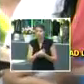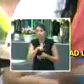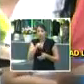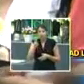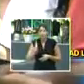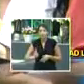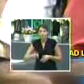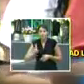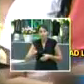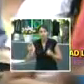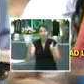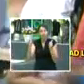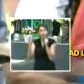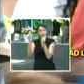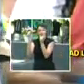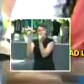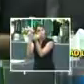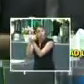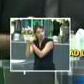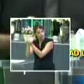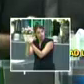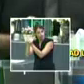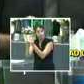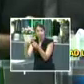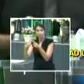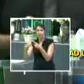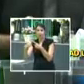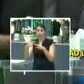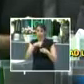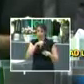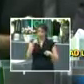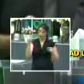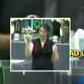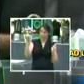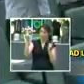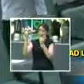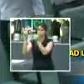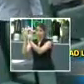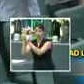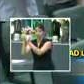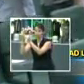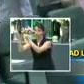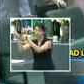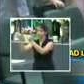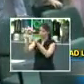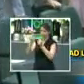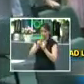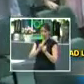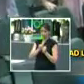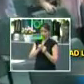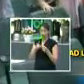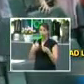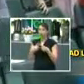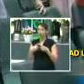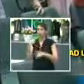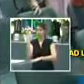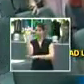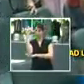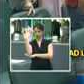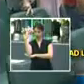Permanecei em mim e eu permanecerei em vós. O ramo de si mesmo não pode produzir